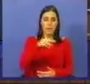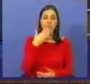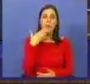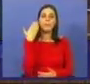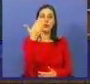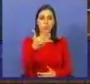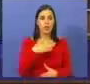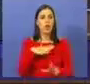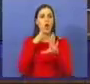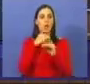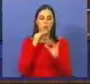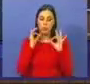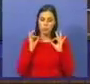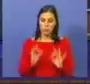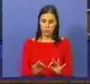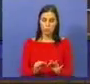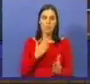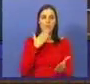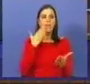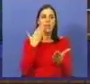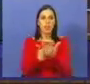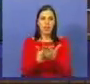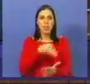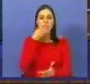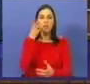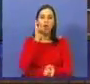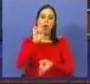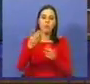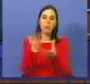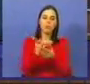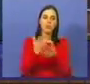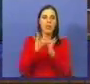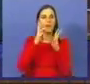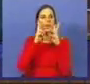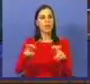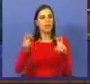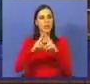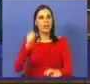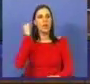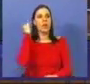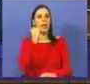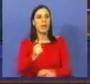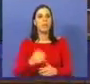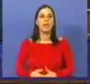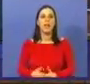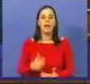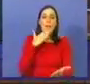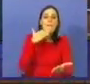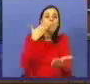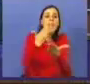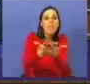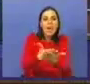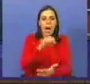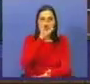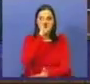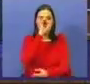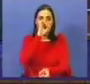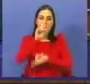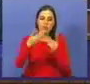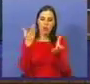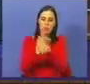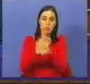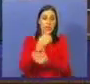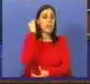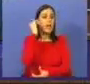e já conversei com ele, para dar conta do processo de investigação criminal. Para dar conta do processo de